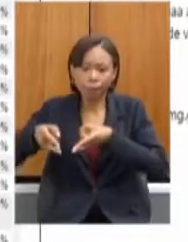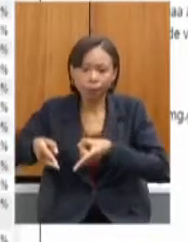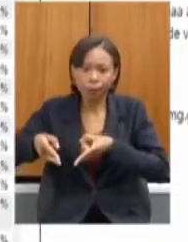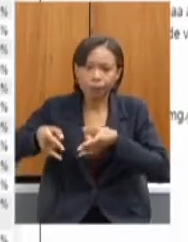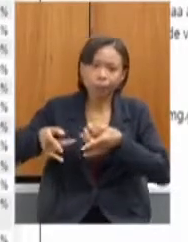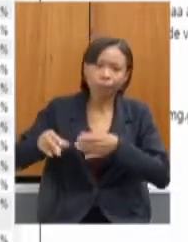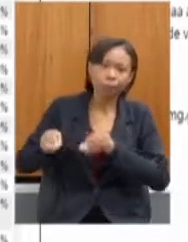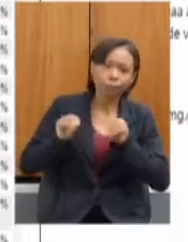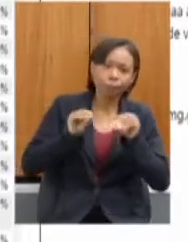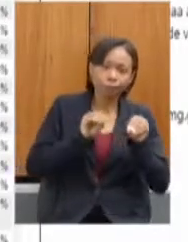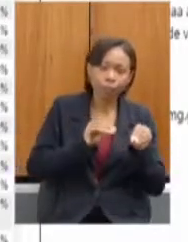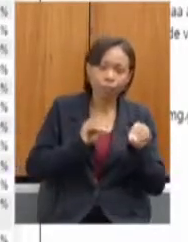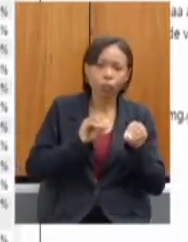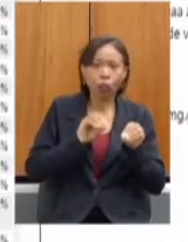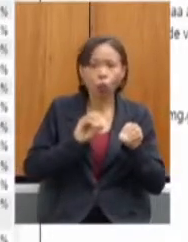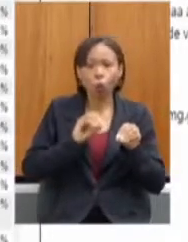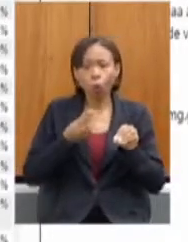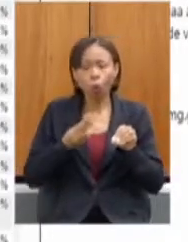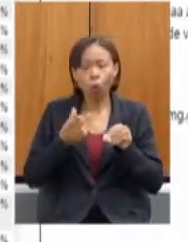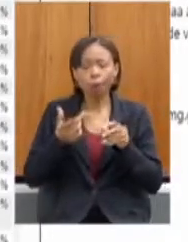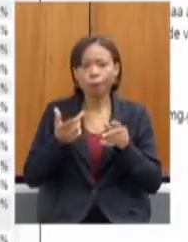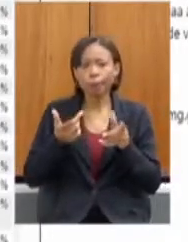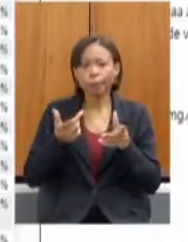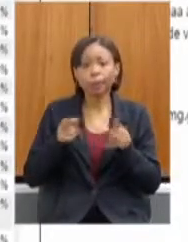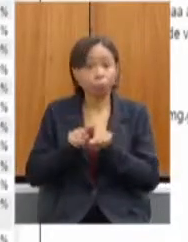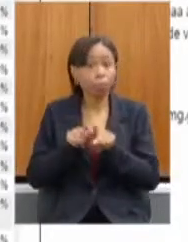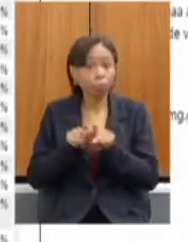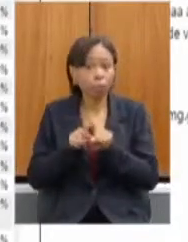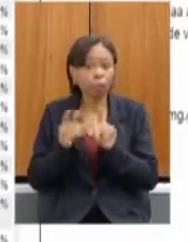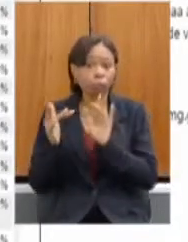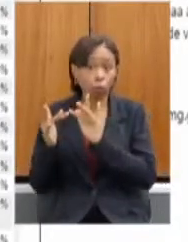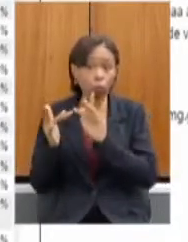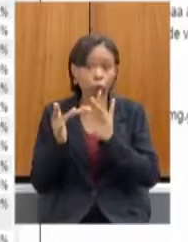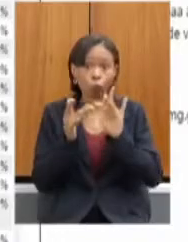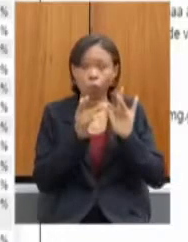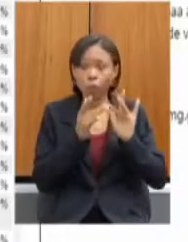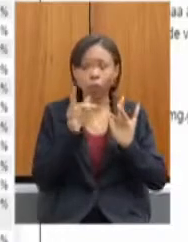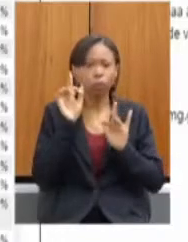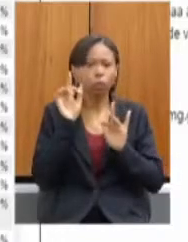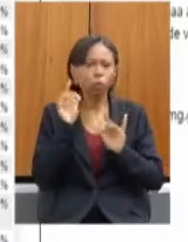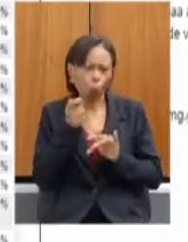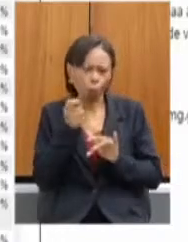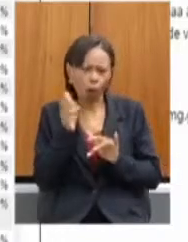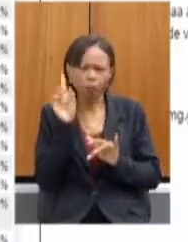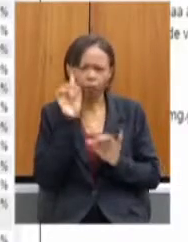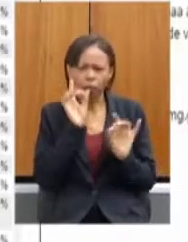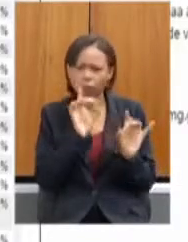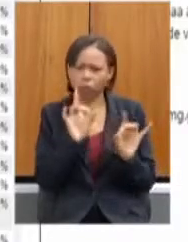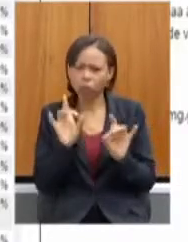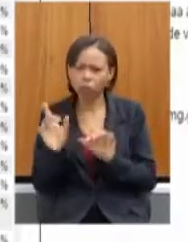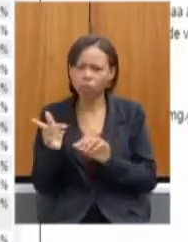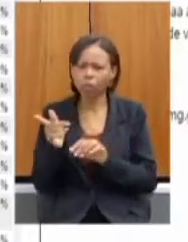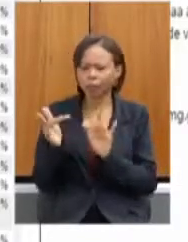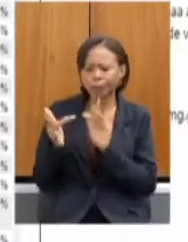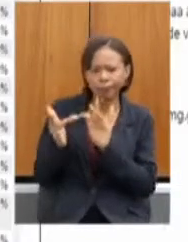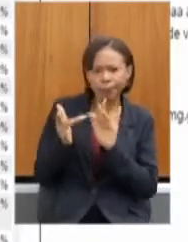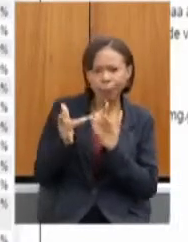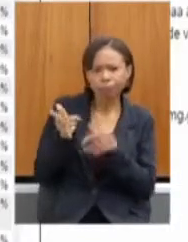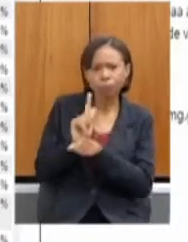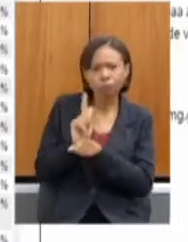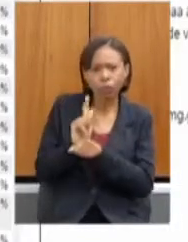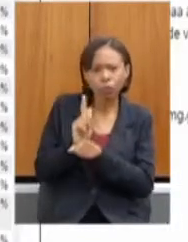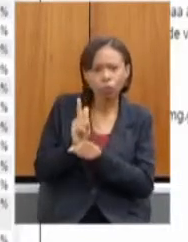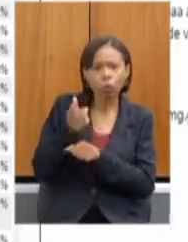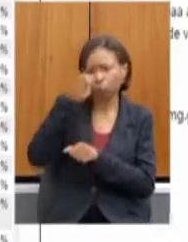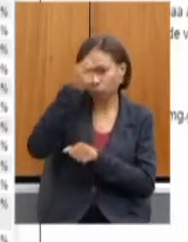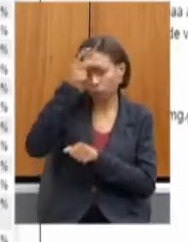e a gente efetivamente entre em contato quase que diário com os gestores municipais ou